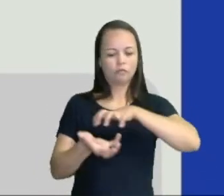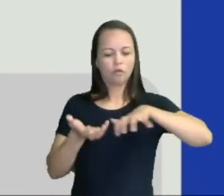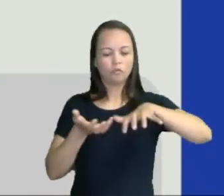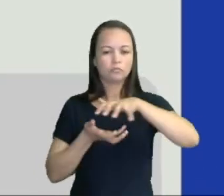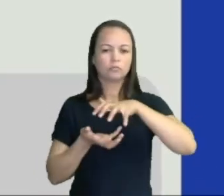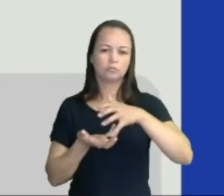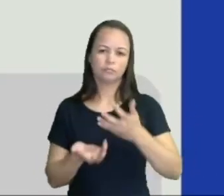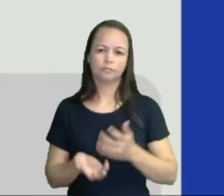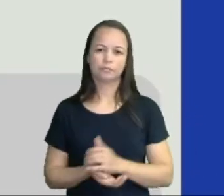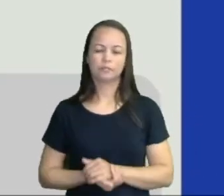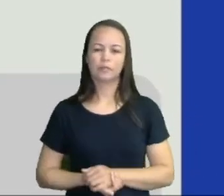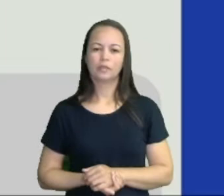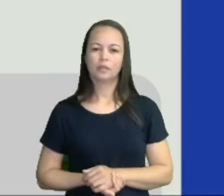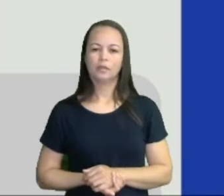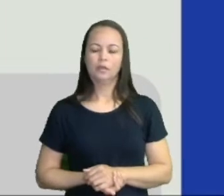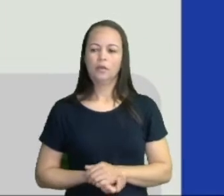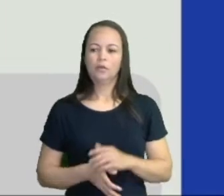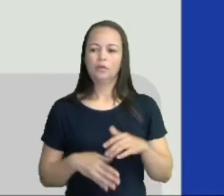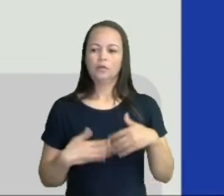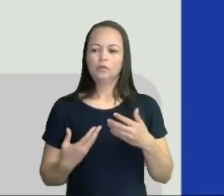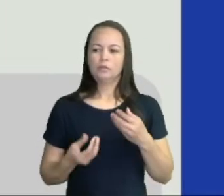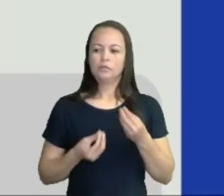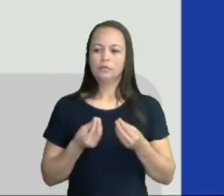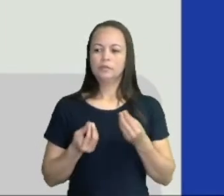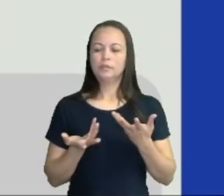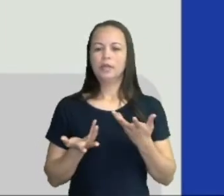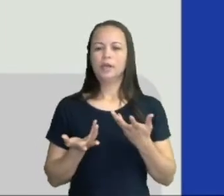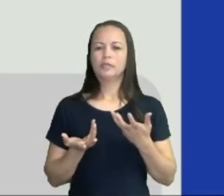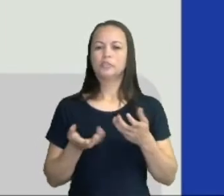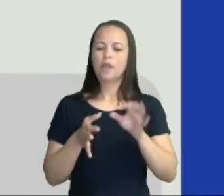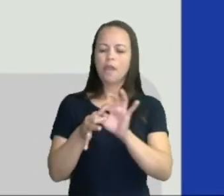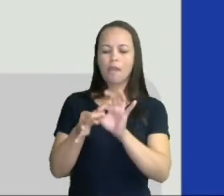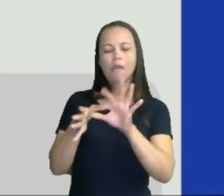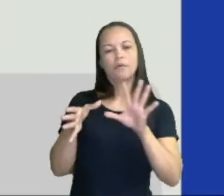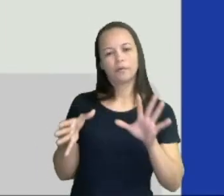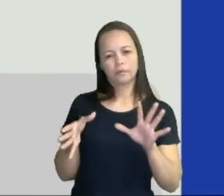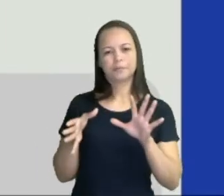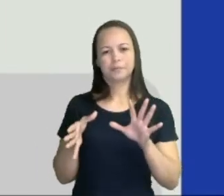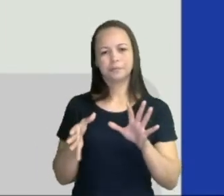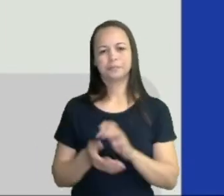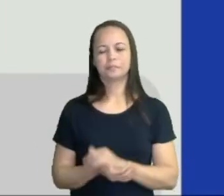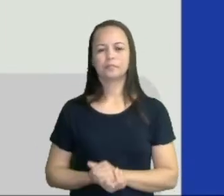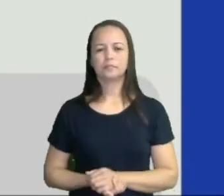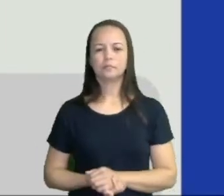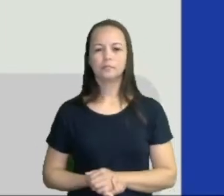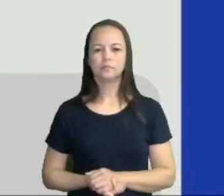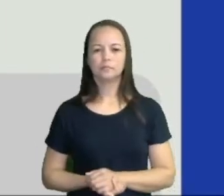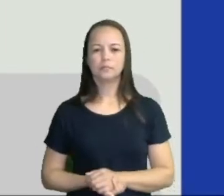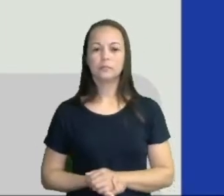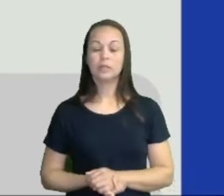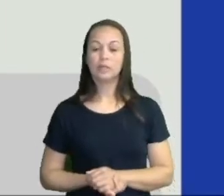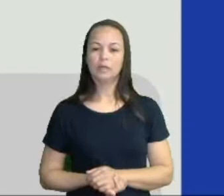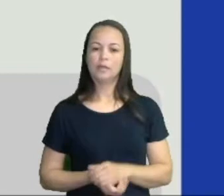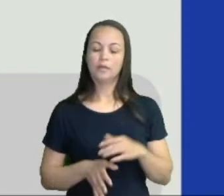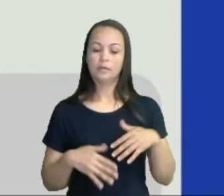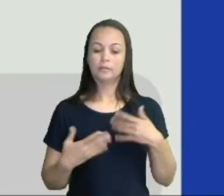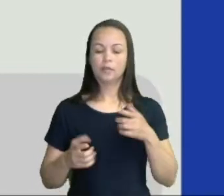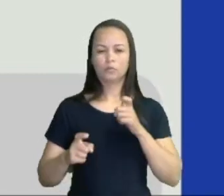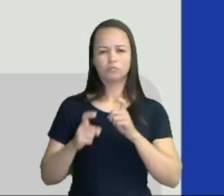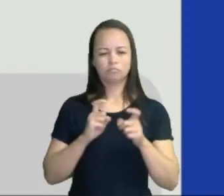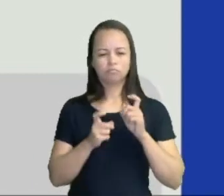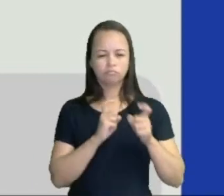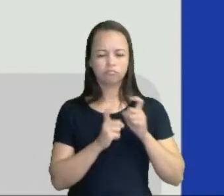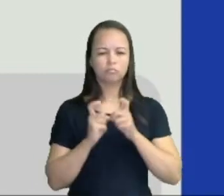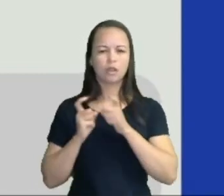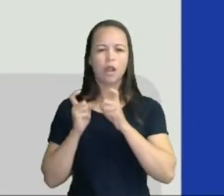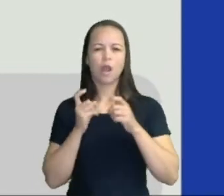né? Um dos ideais da Revolução é a liberdade. Então, como é que se discutia num governo